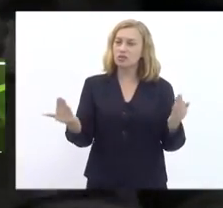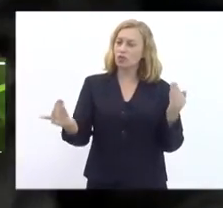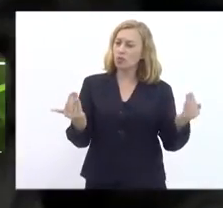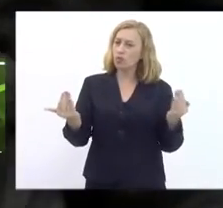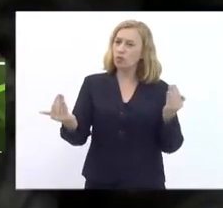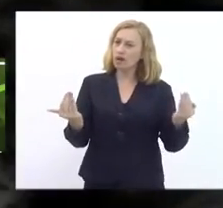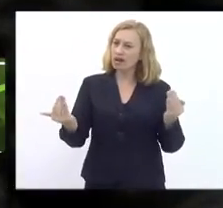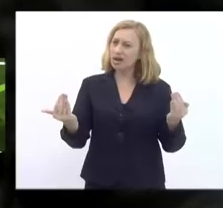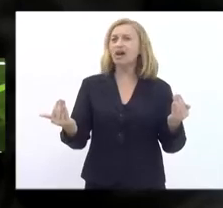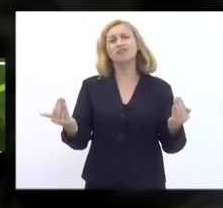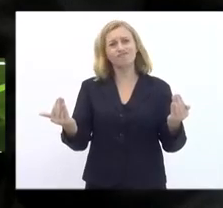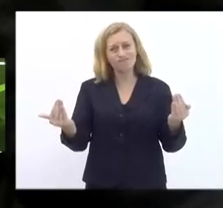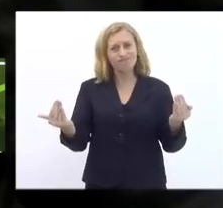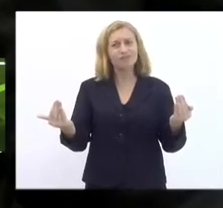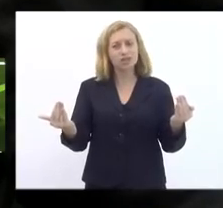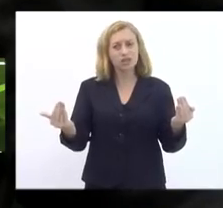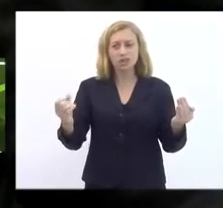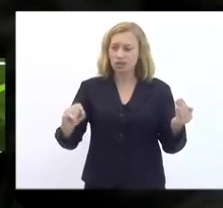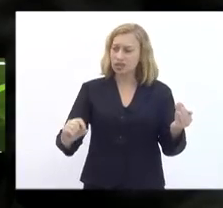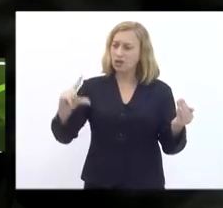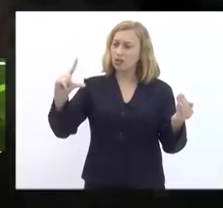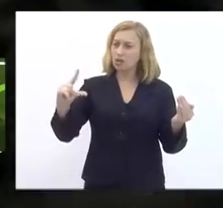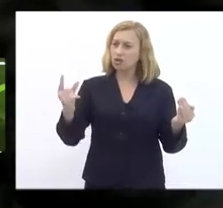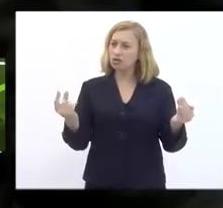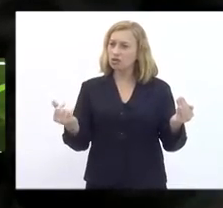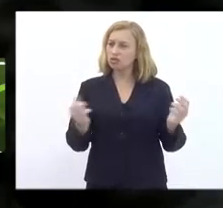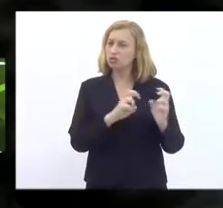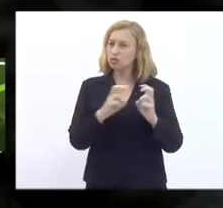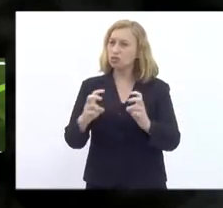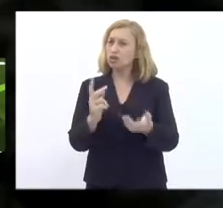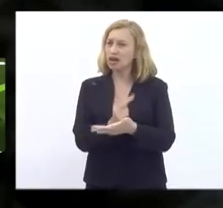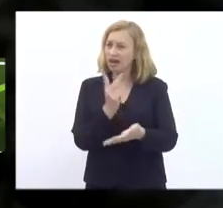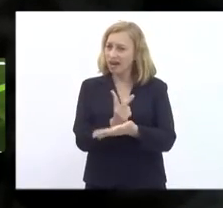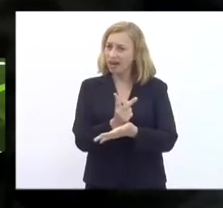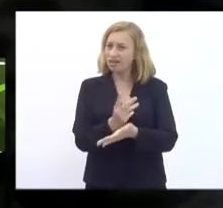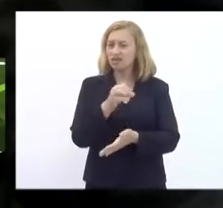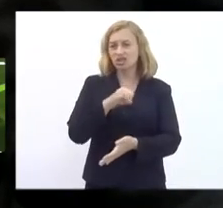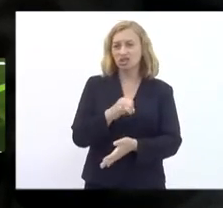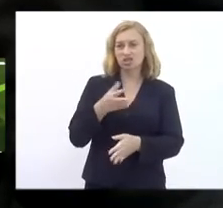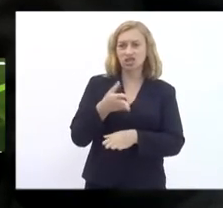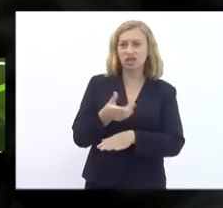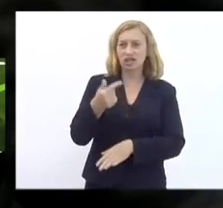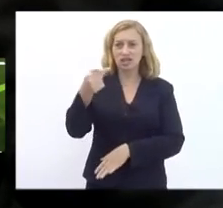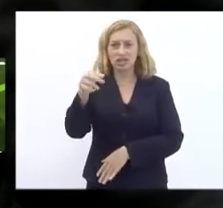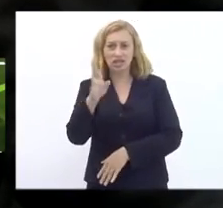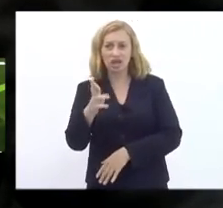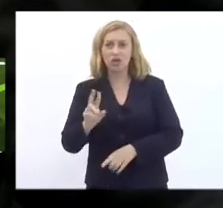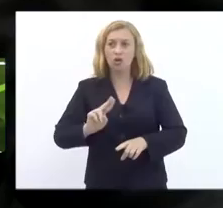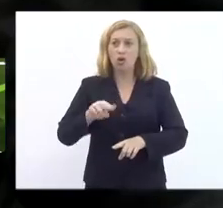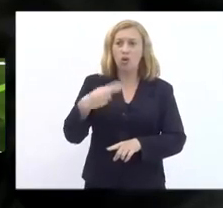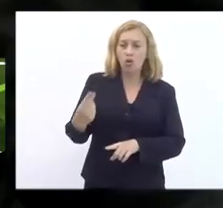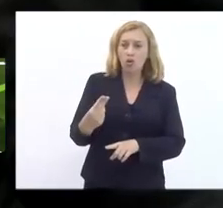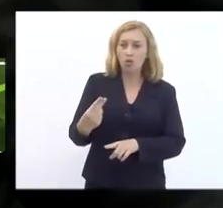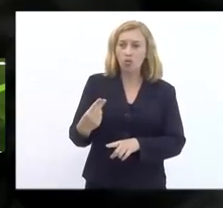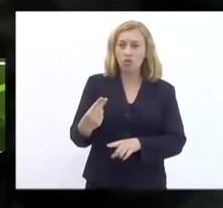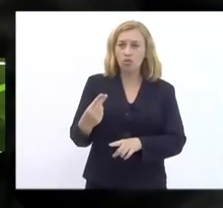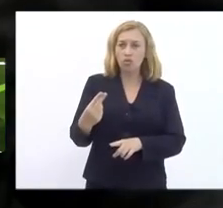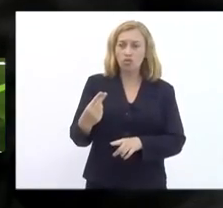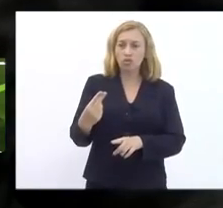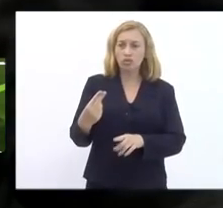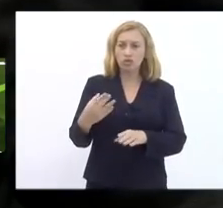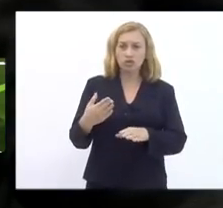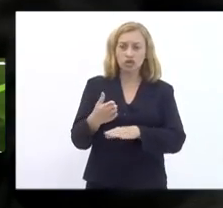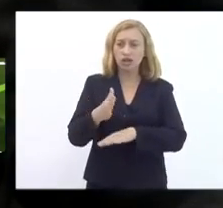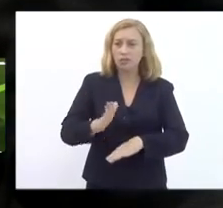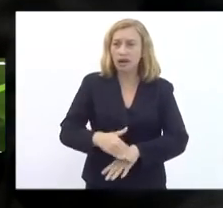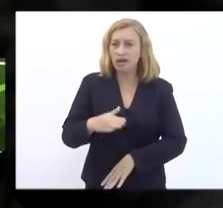é um indicador desse aumento, talvez, desproporcional, se chegar a R$ 7,00, ou mesmo que ultrapassar muito que o cenário